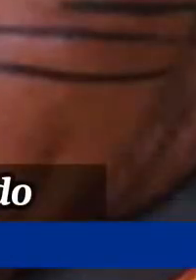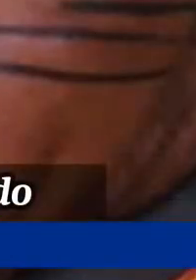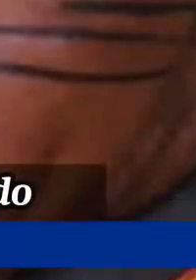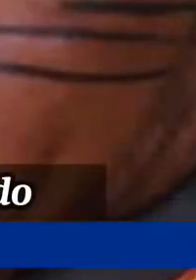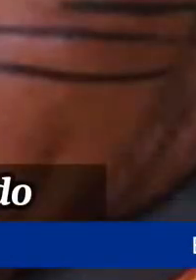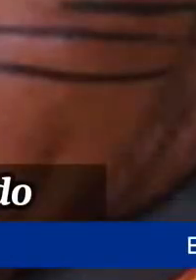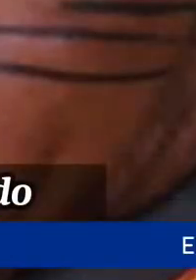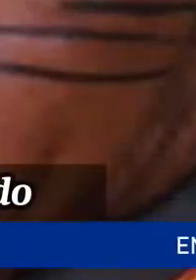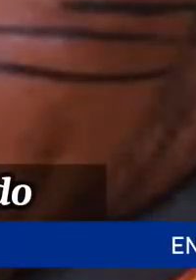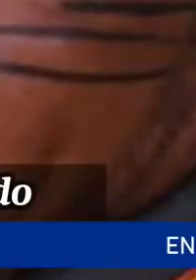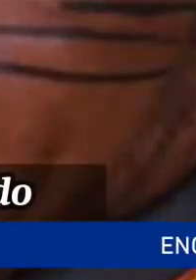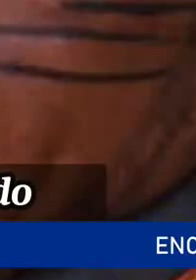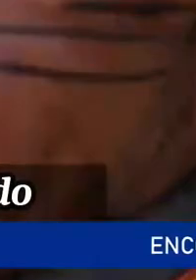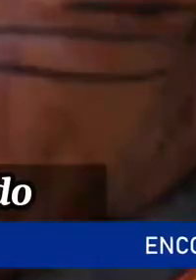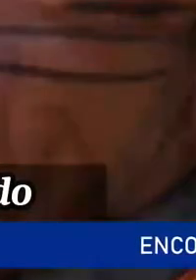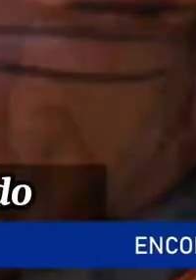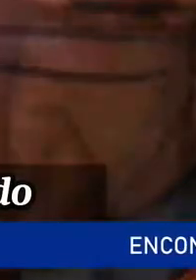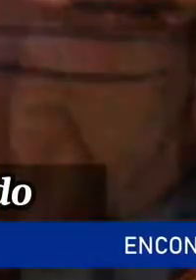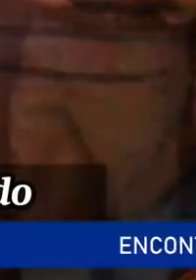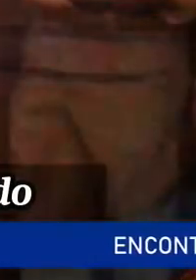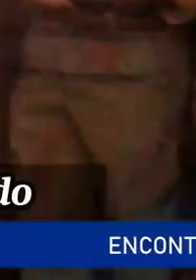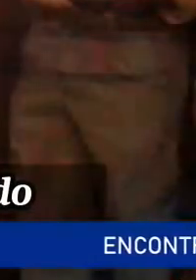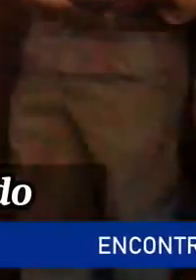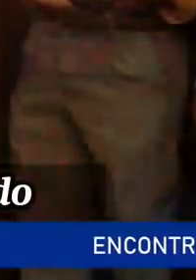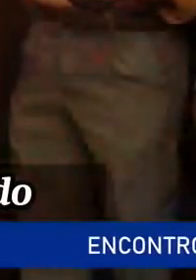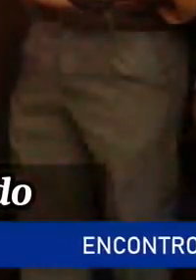Foto de um indígena.